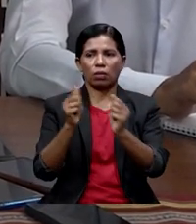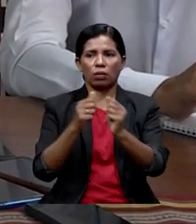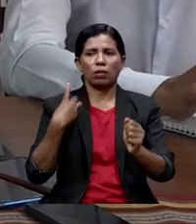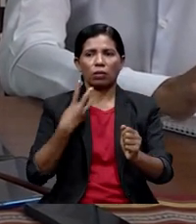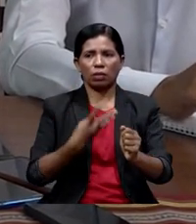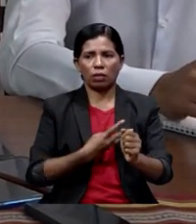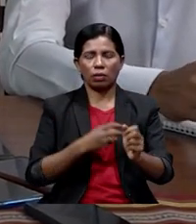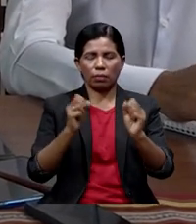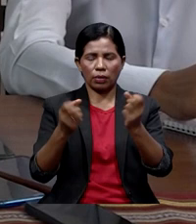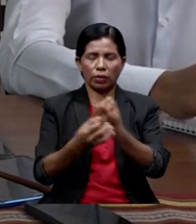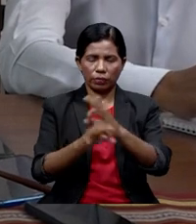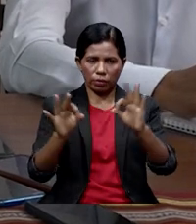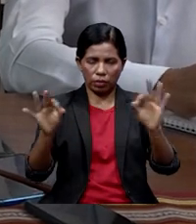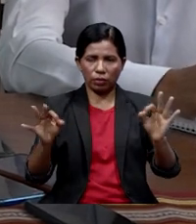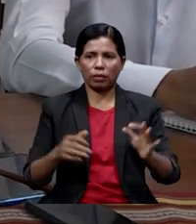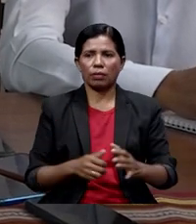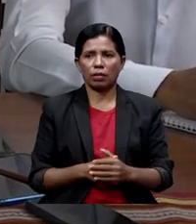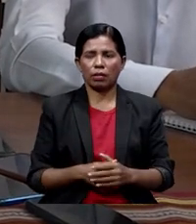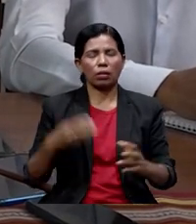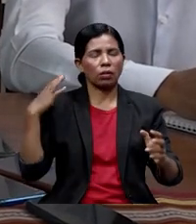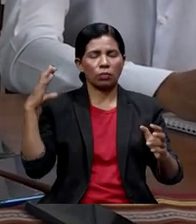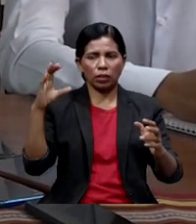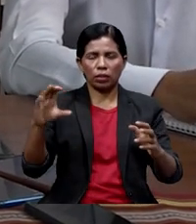bele resolve ona ou então competência